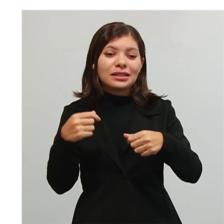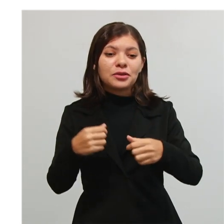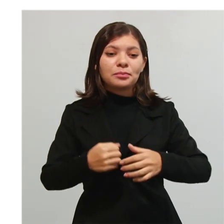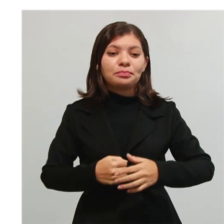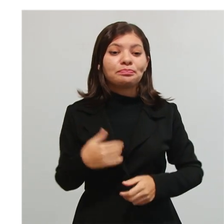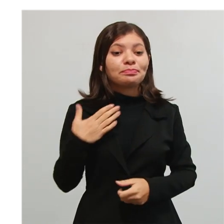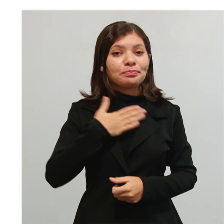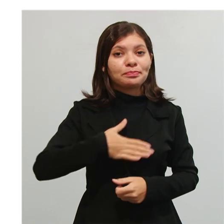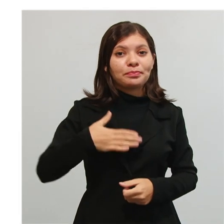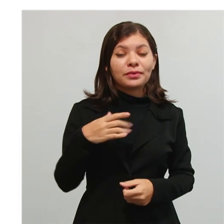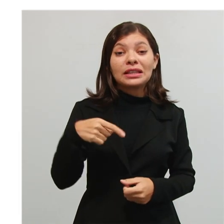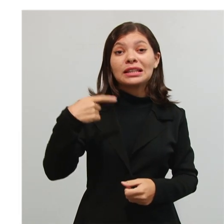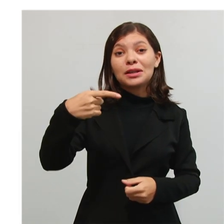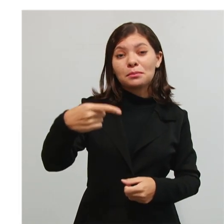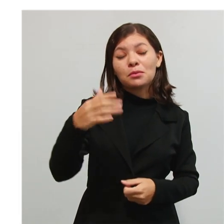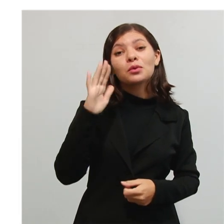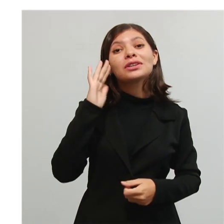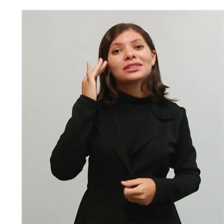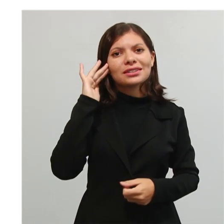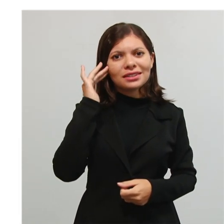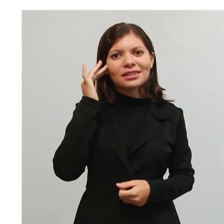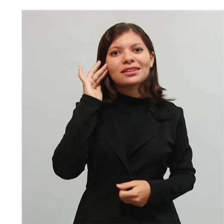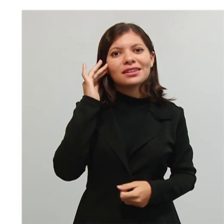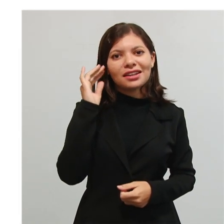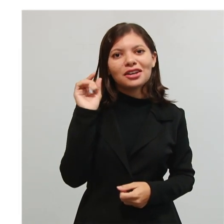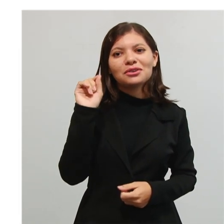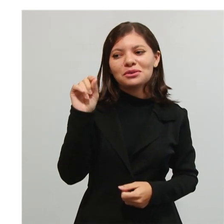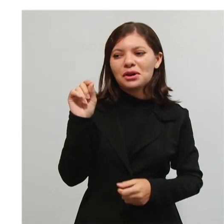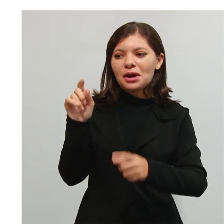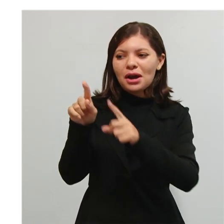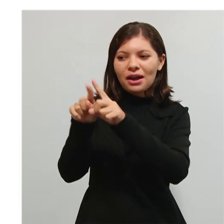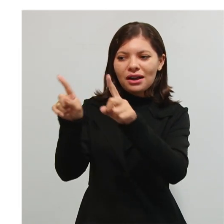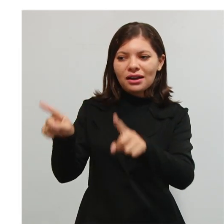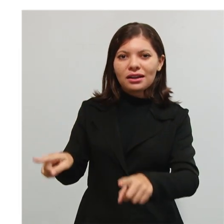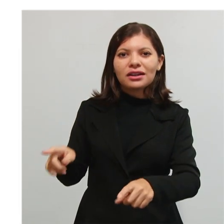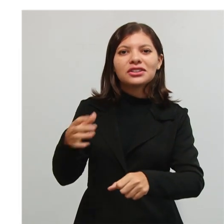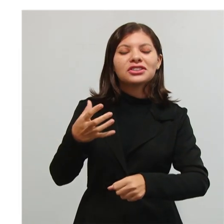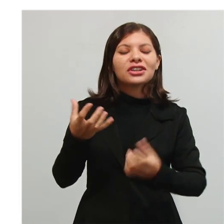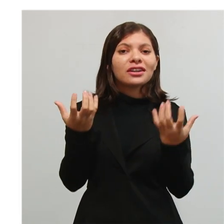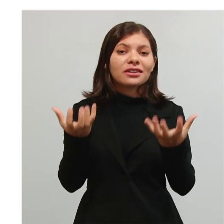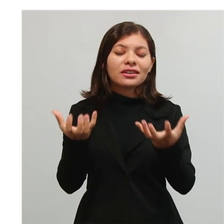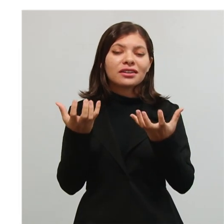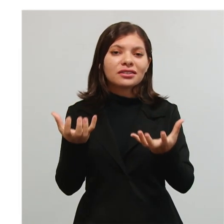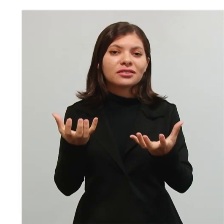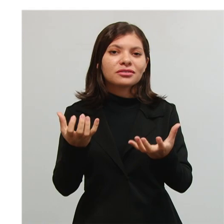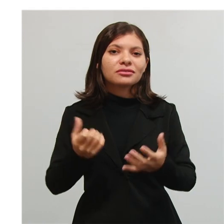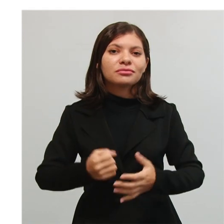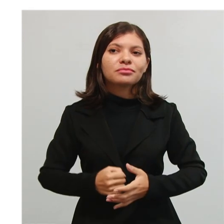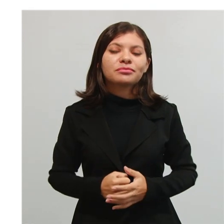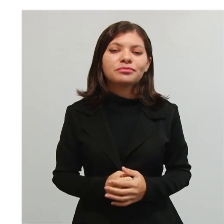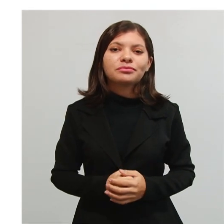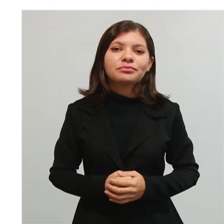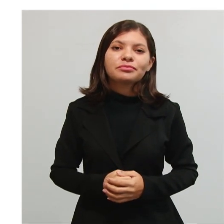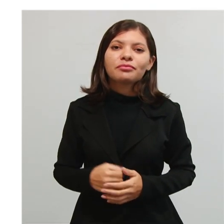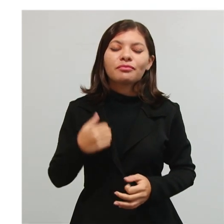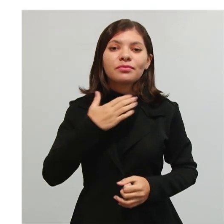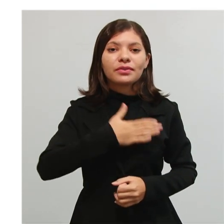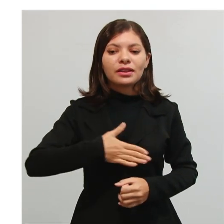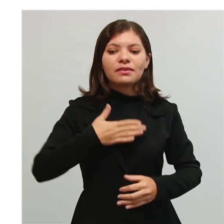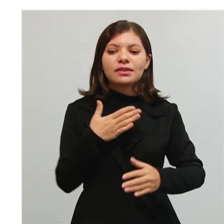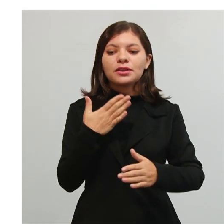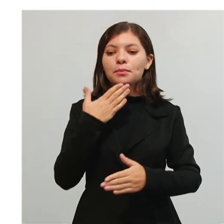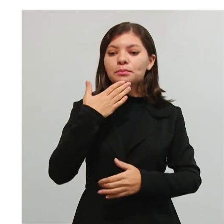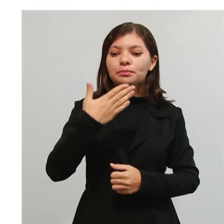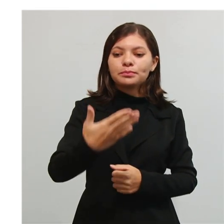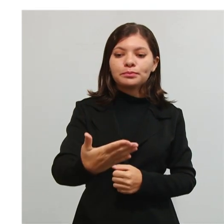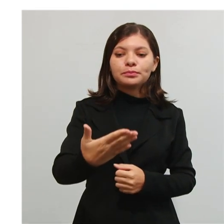o que ele quer e começar que ele atendimento aí você vai buscar o produto desejado pelo cliente e satisfazer aquele pedido que